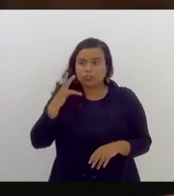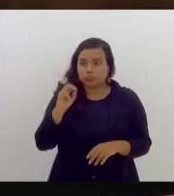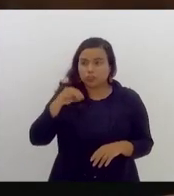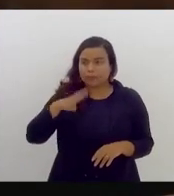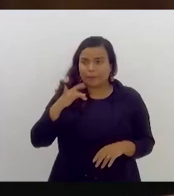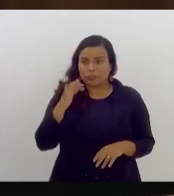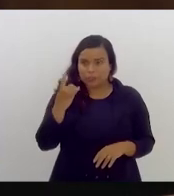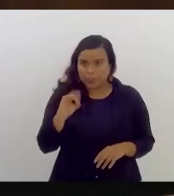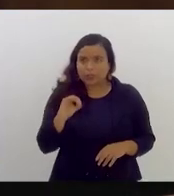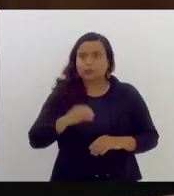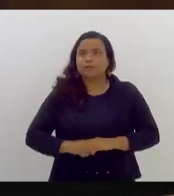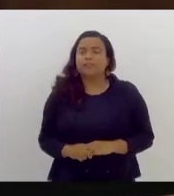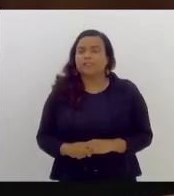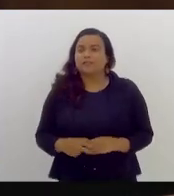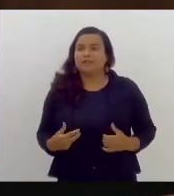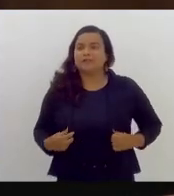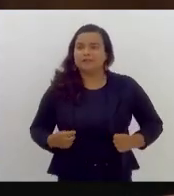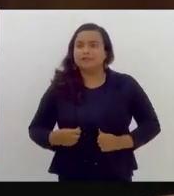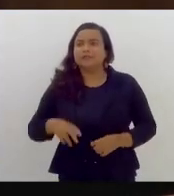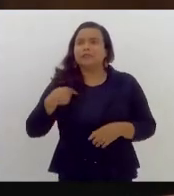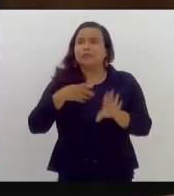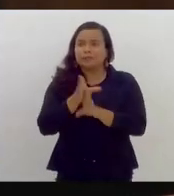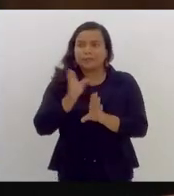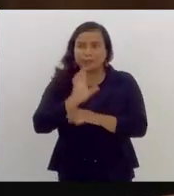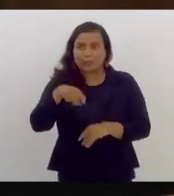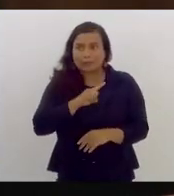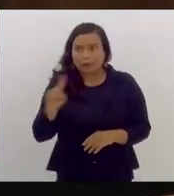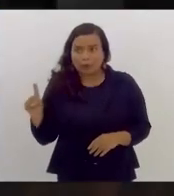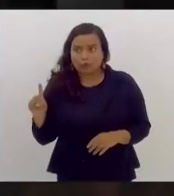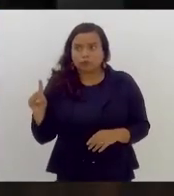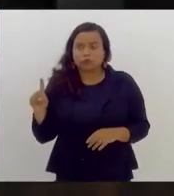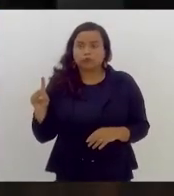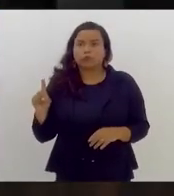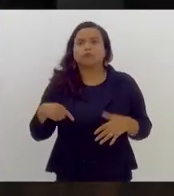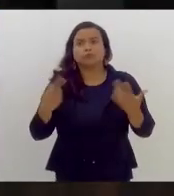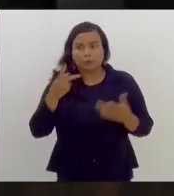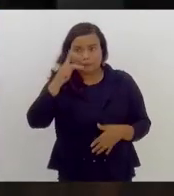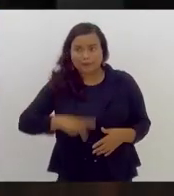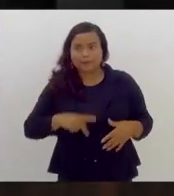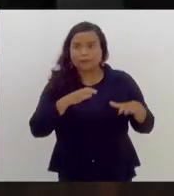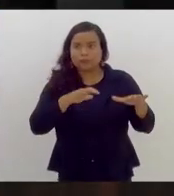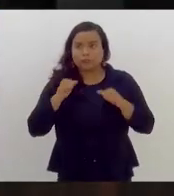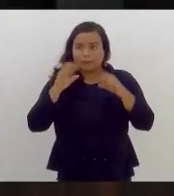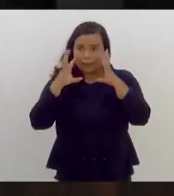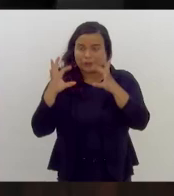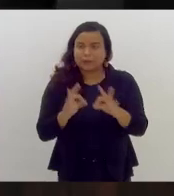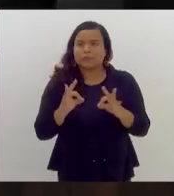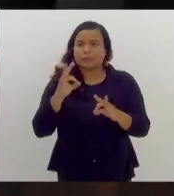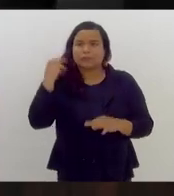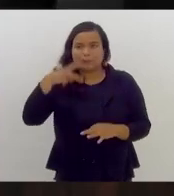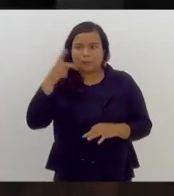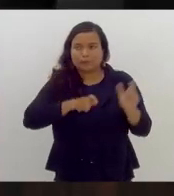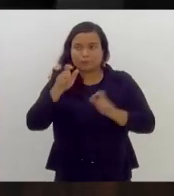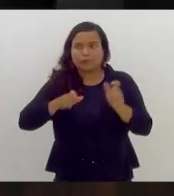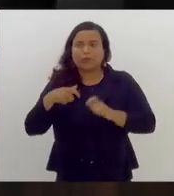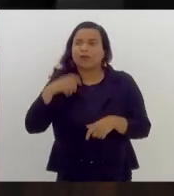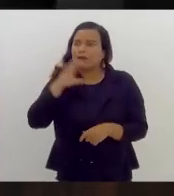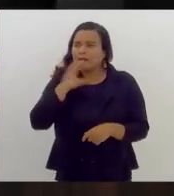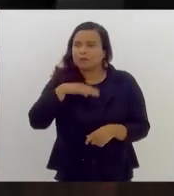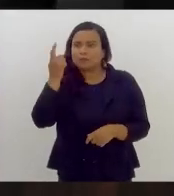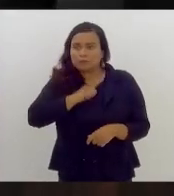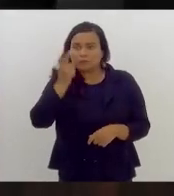a orientação é não, senhor presidente. A presidência chama a atenção dos seus parlamentares, que a gente possa, o mais breve